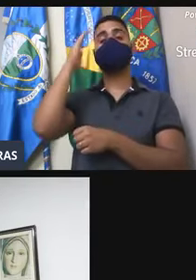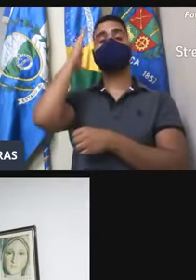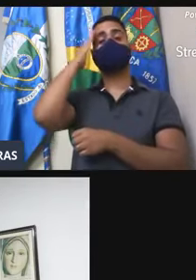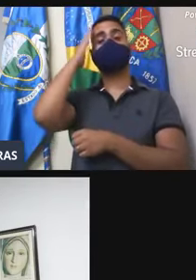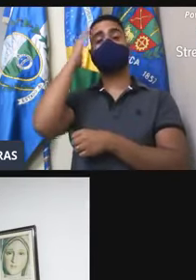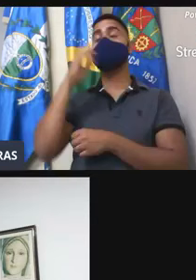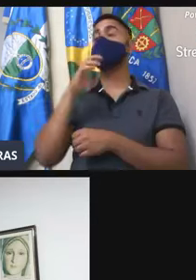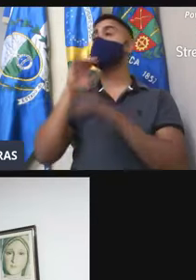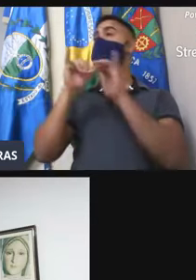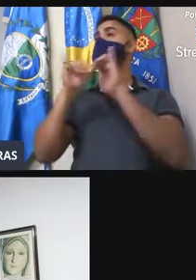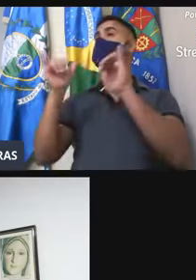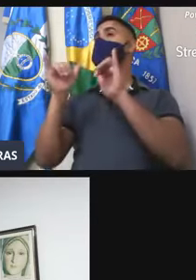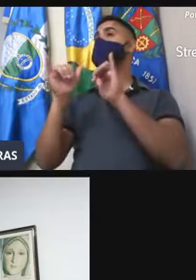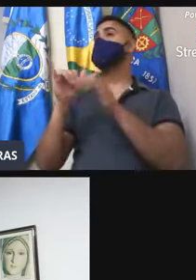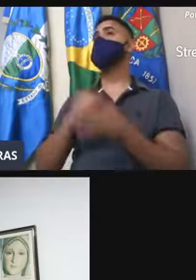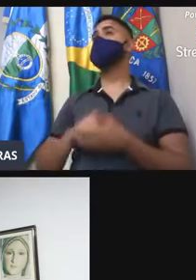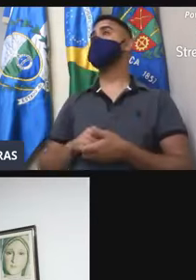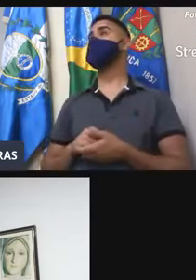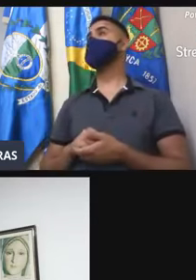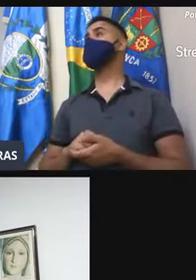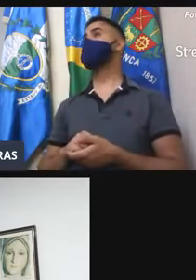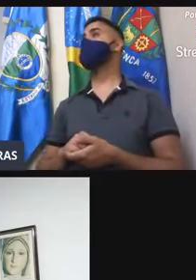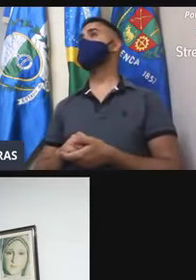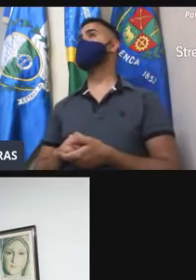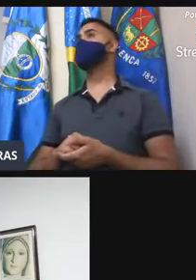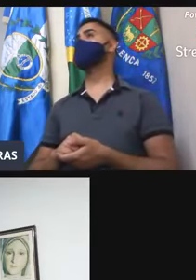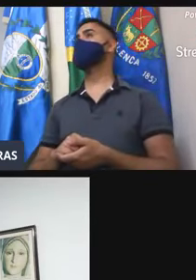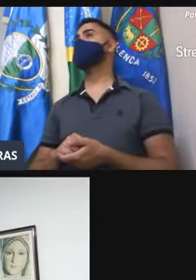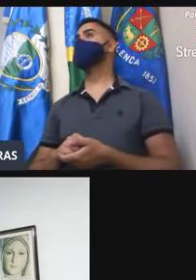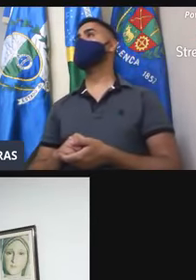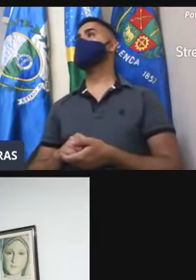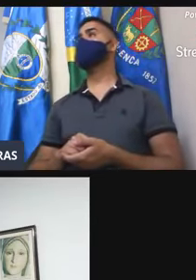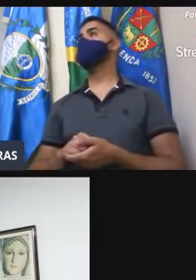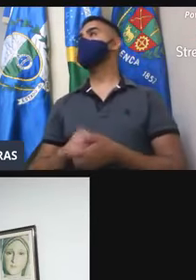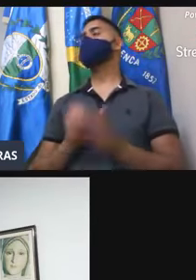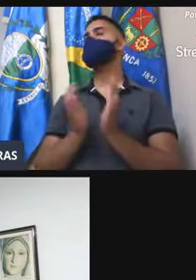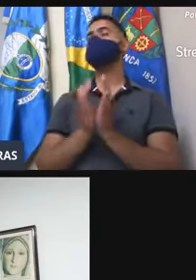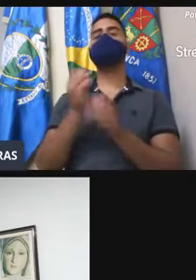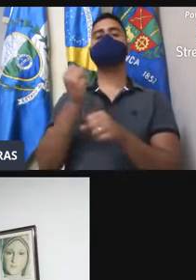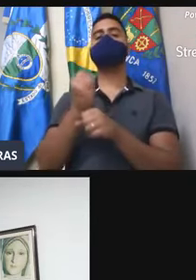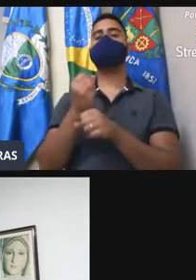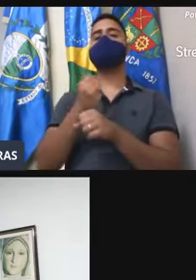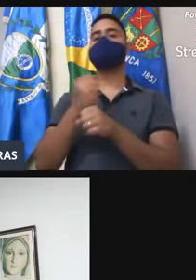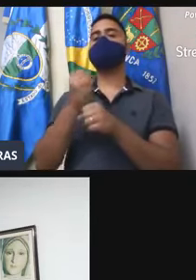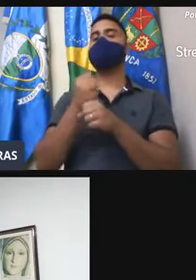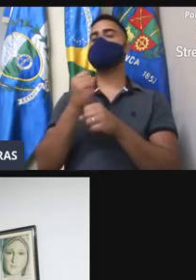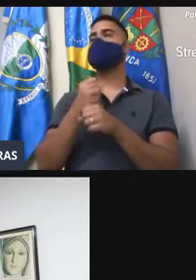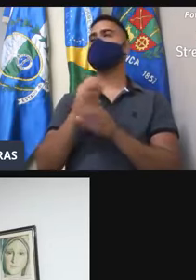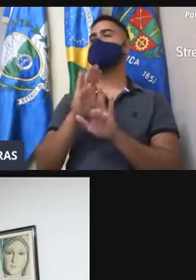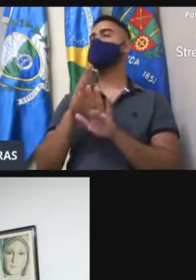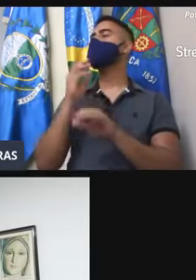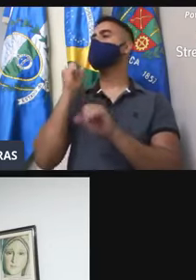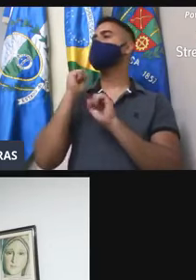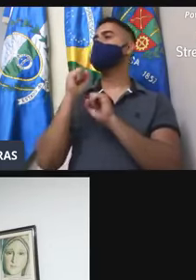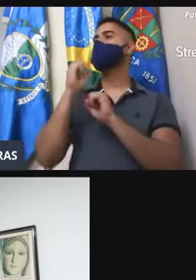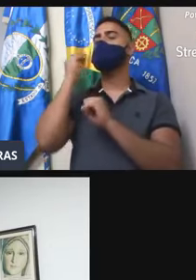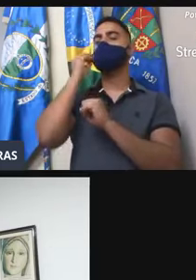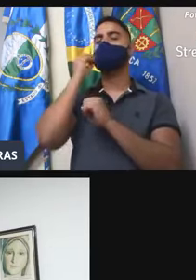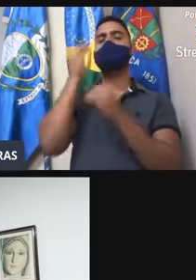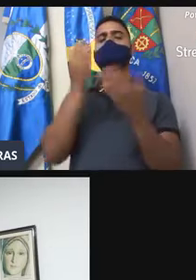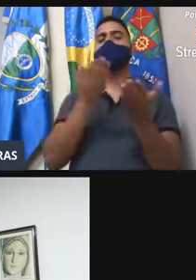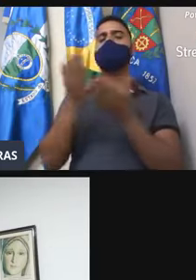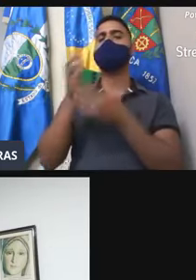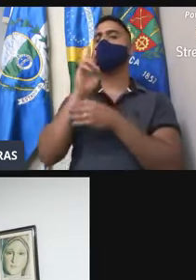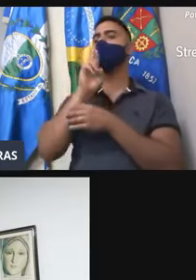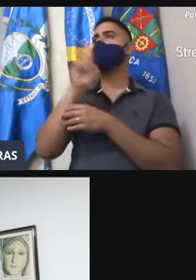essa informação... É mais dentro do setor de obra, né? É, não temos, planejamento e obra. Mas poderemos estar